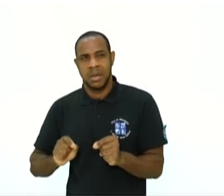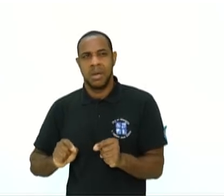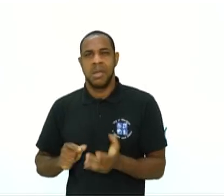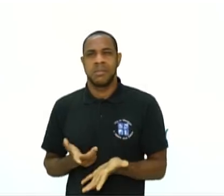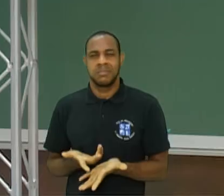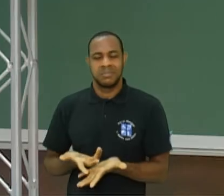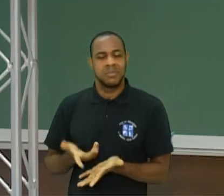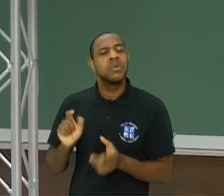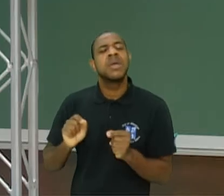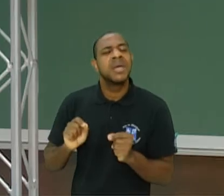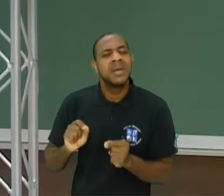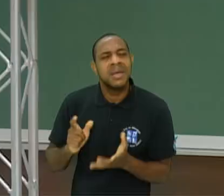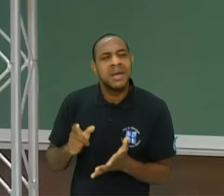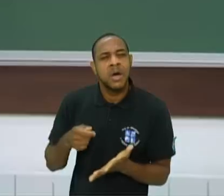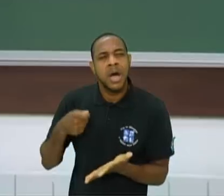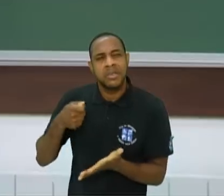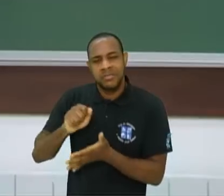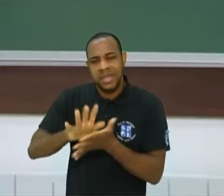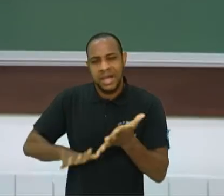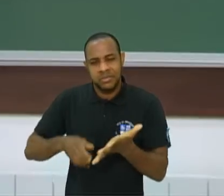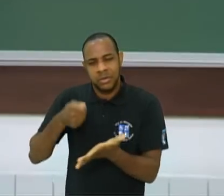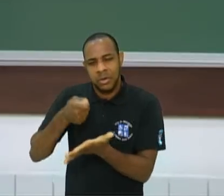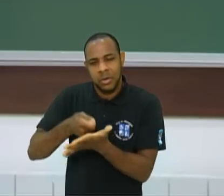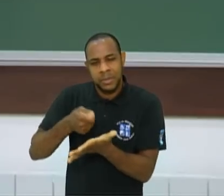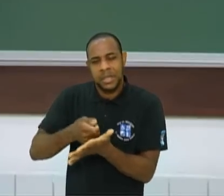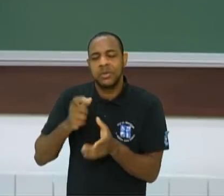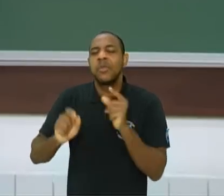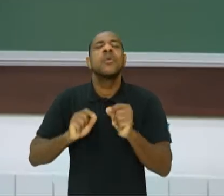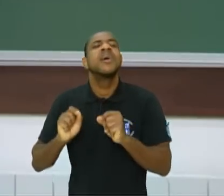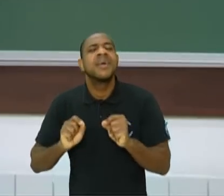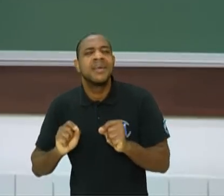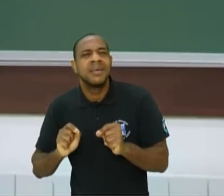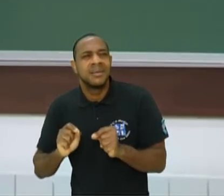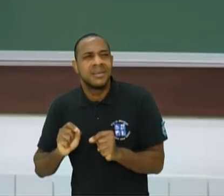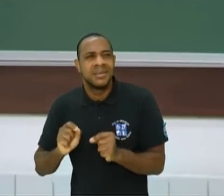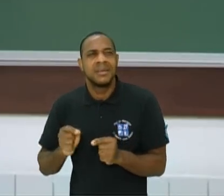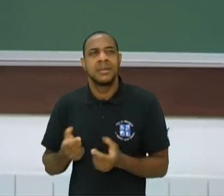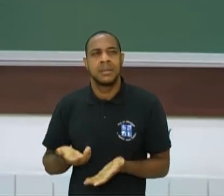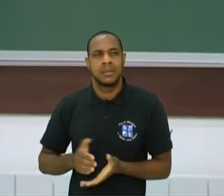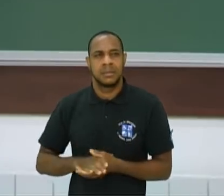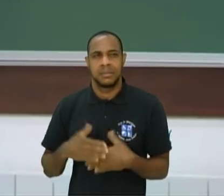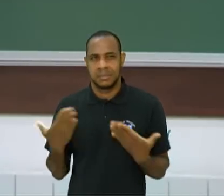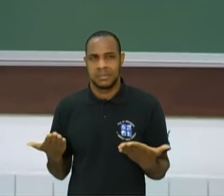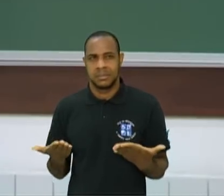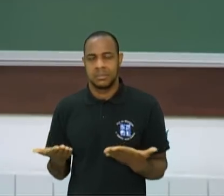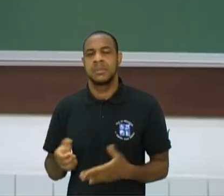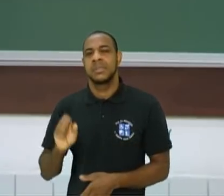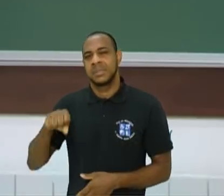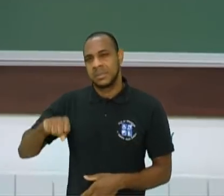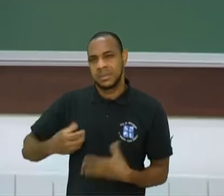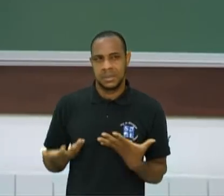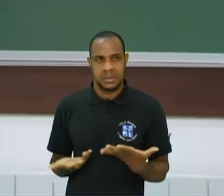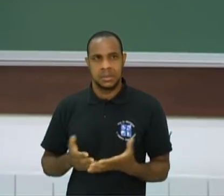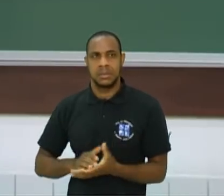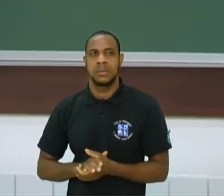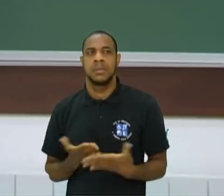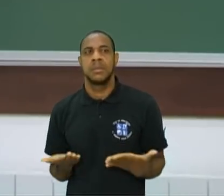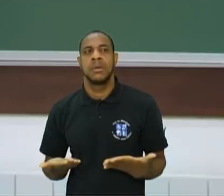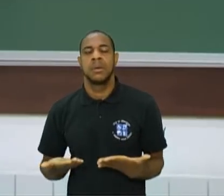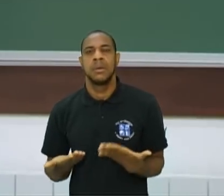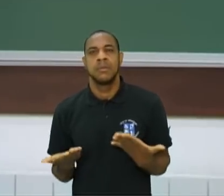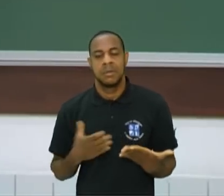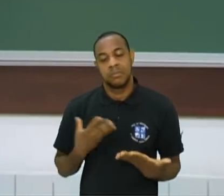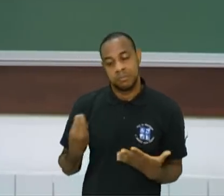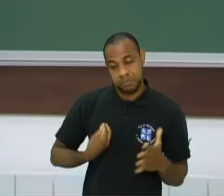Não escutei. Fala mais alto. Ah, isso! Vale, né,